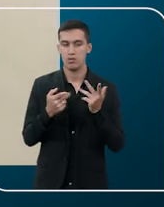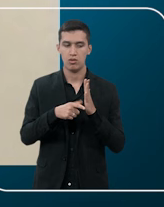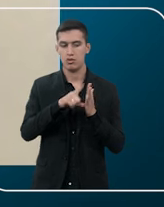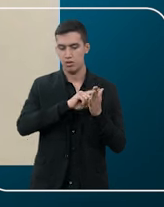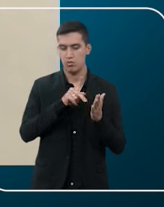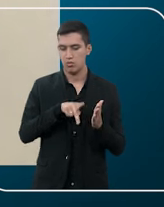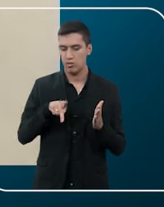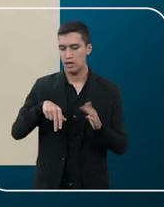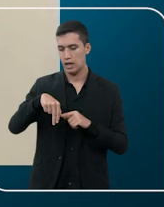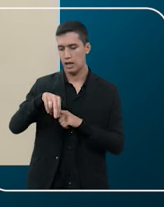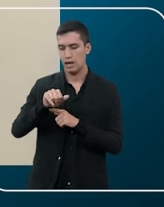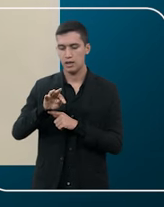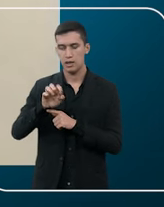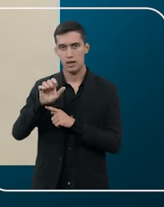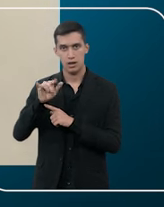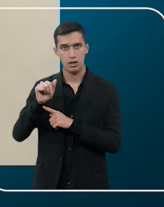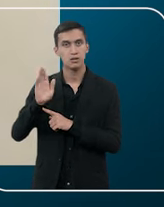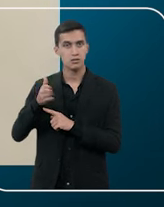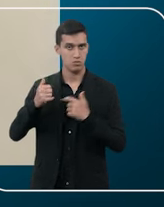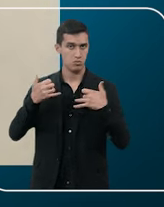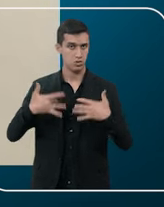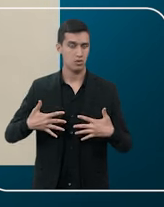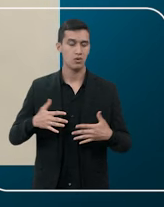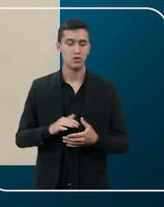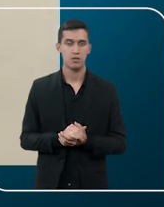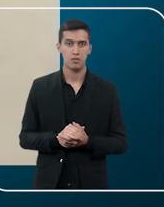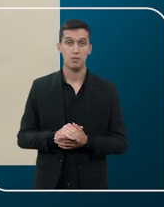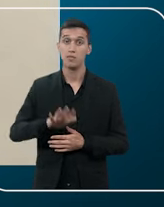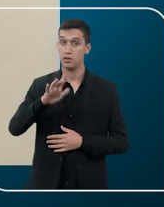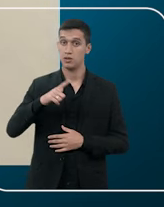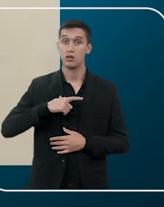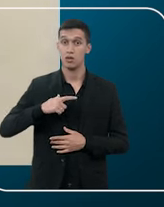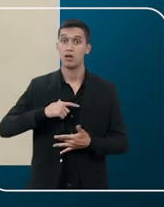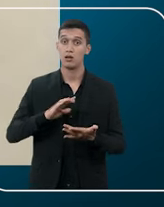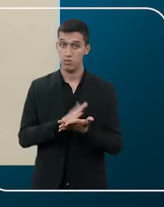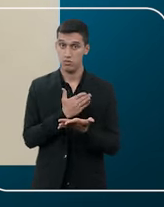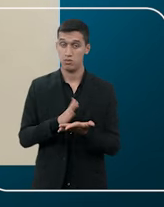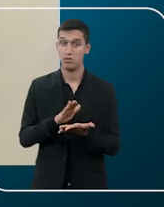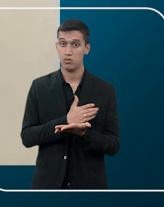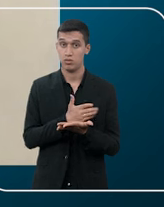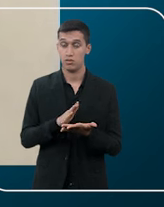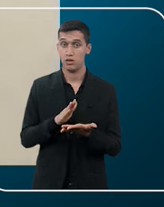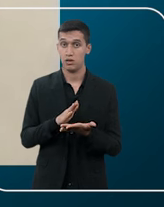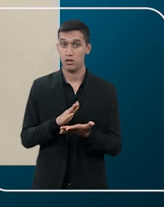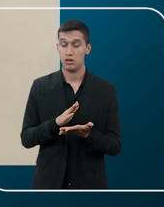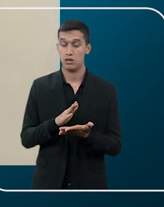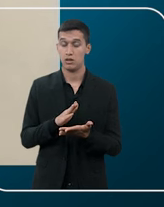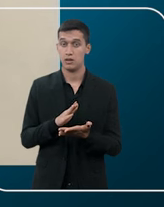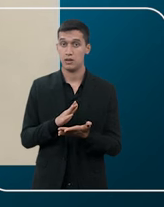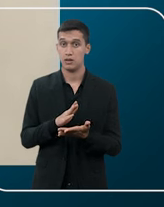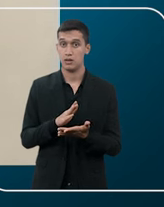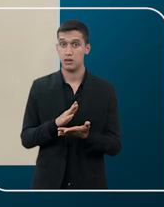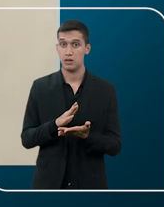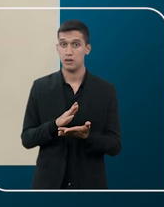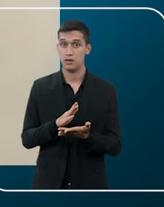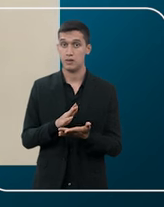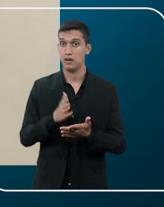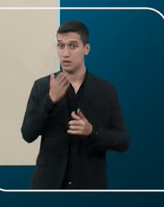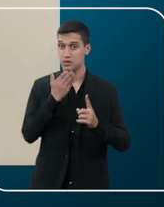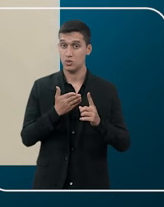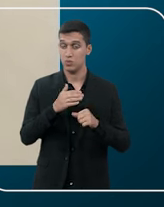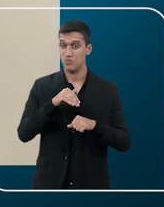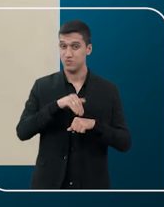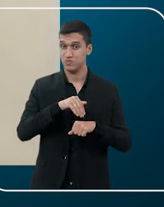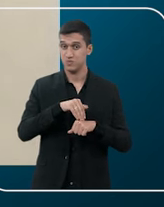professora Natália. Contudo, existem algumas situações em que esta culpa,